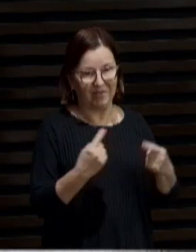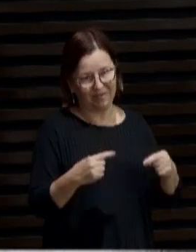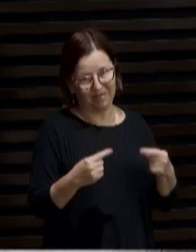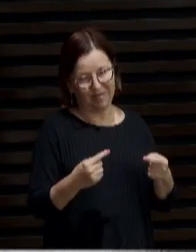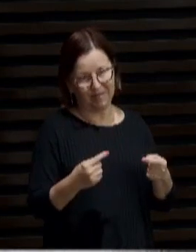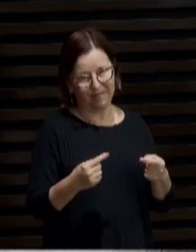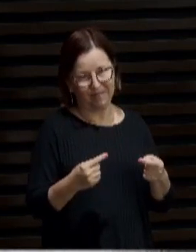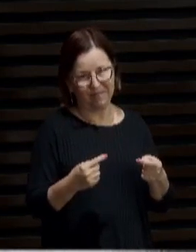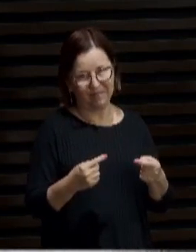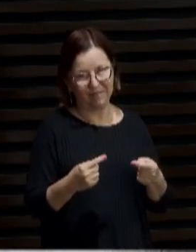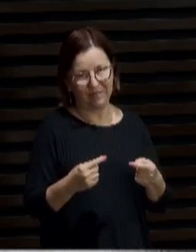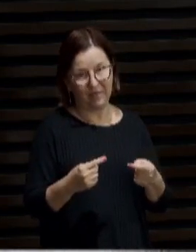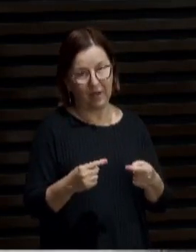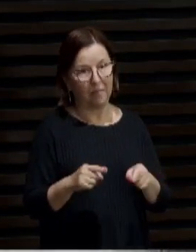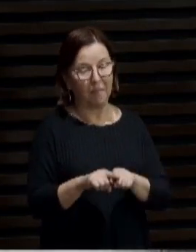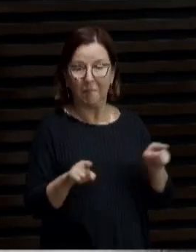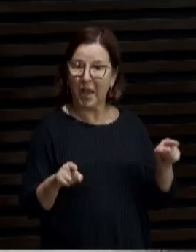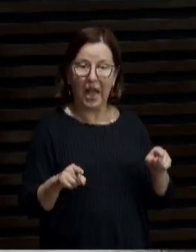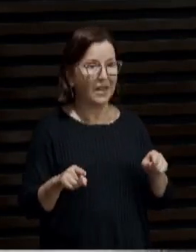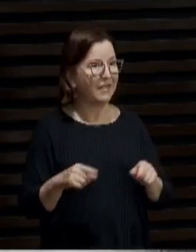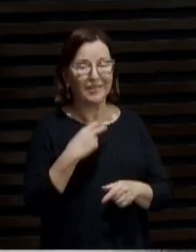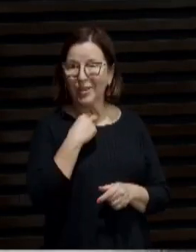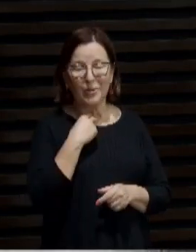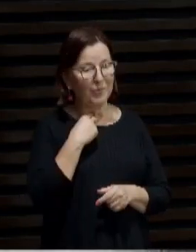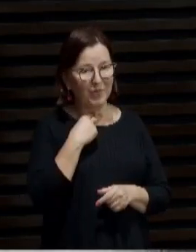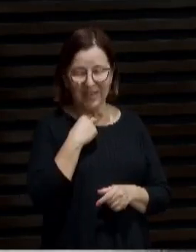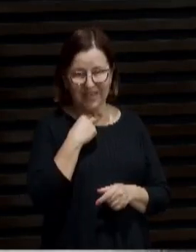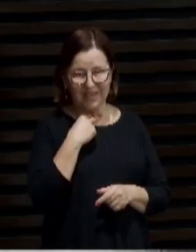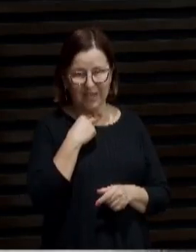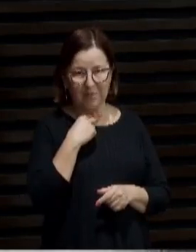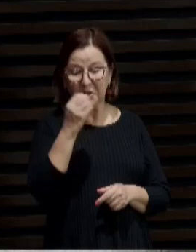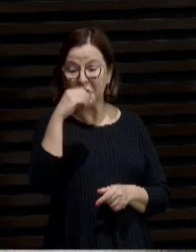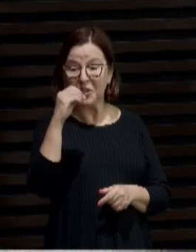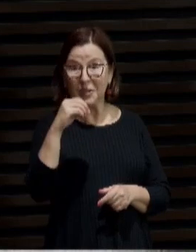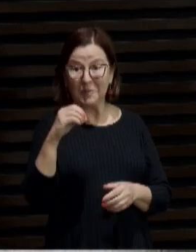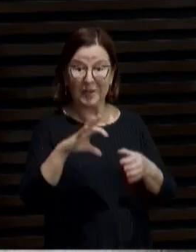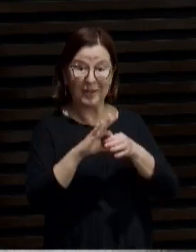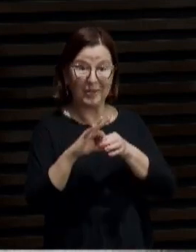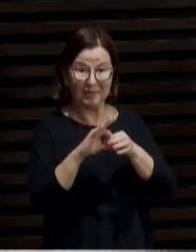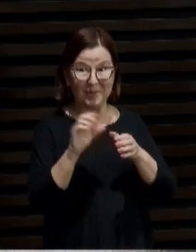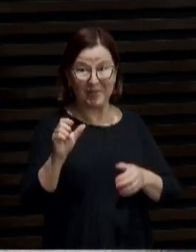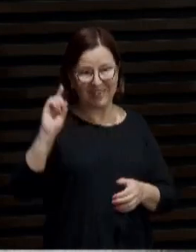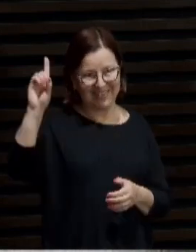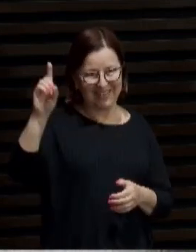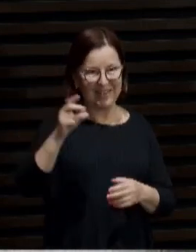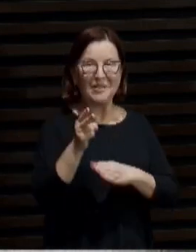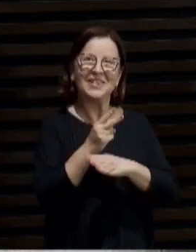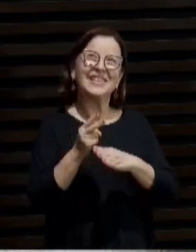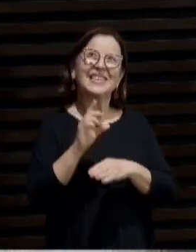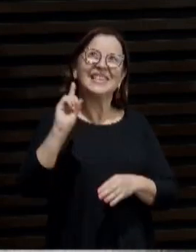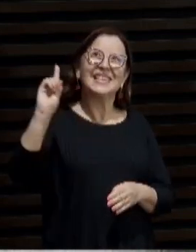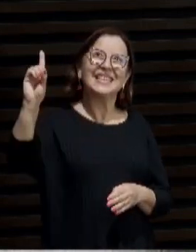tempo, não devemos negligenciar a nossa comunhão com a palavra. Busquemos em Deus esse equilíbrio para